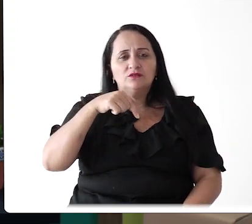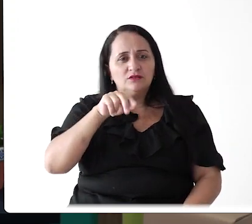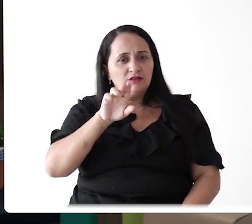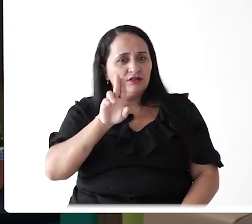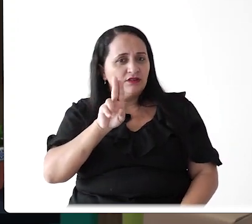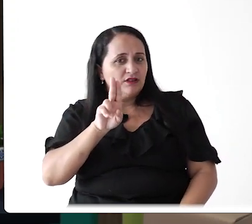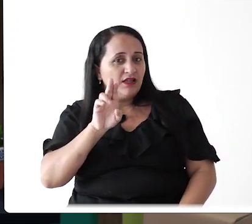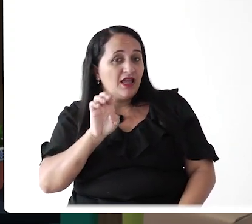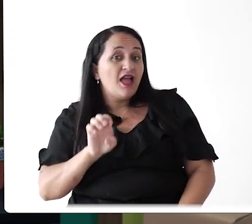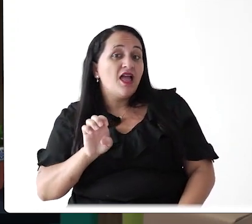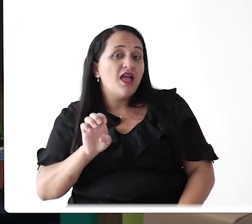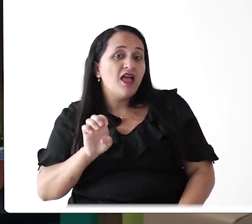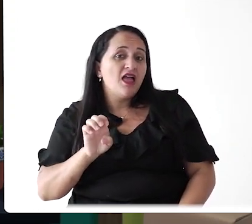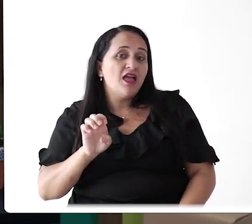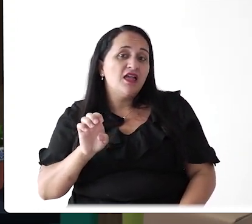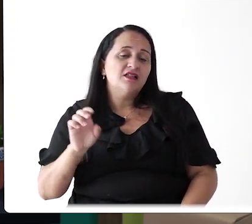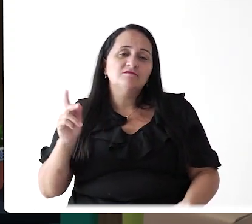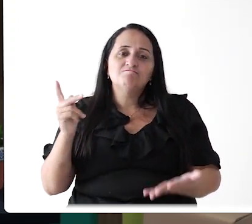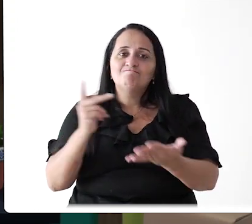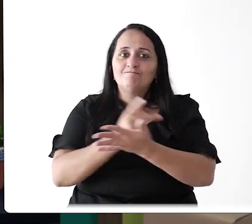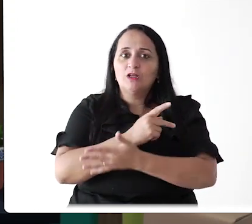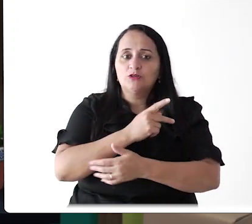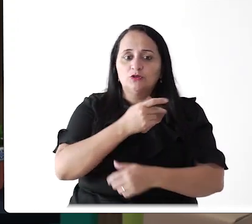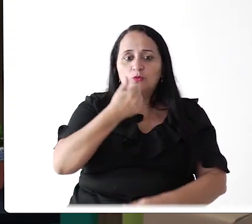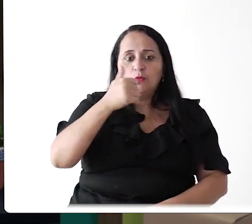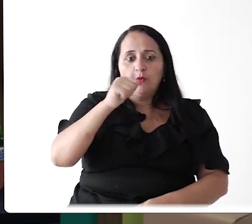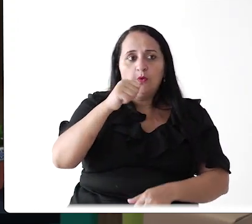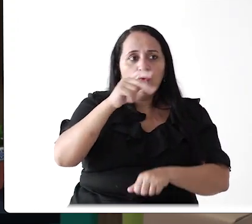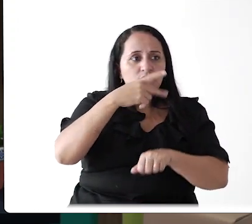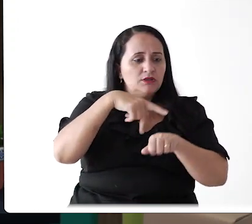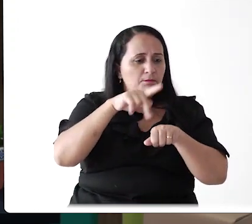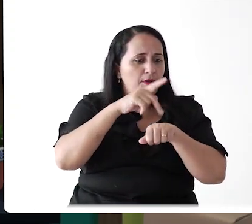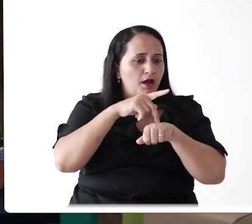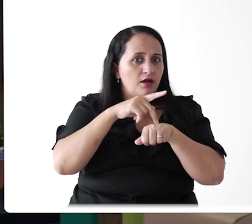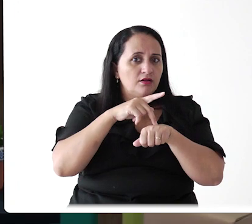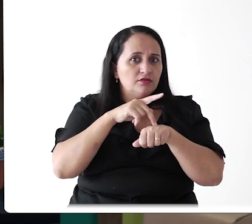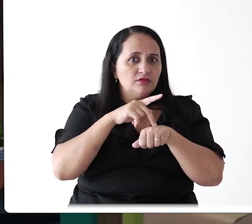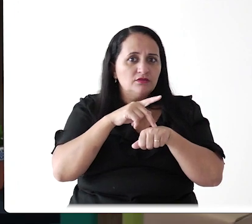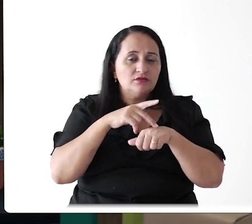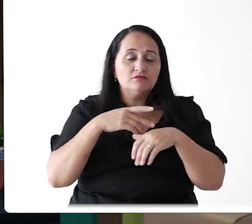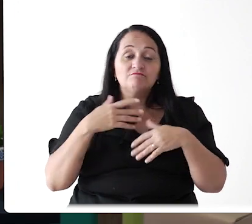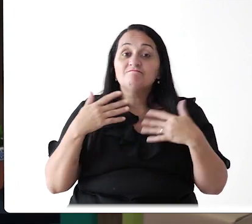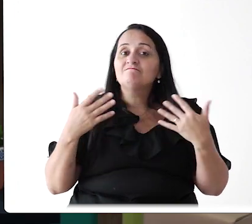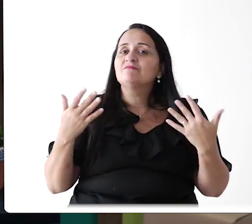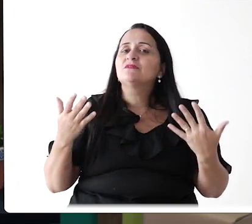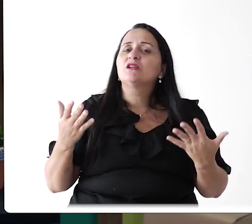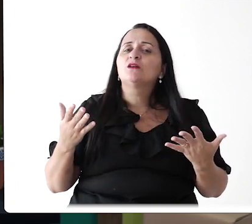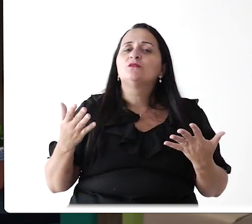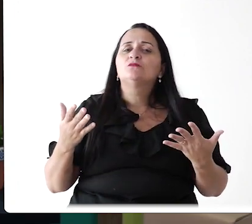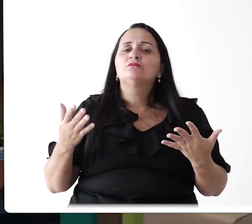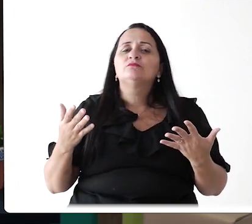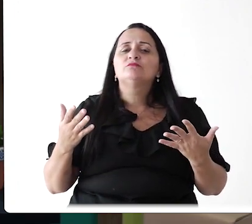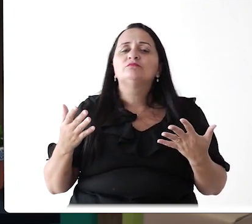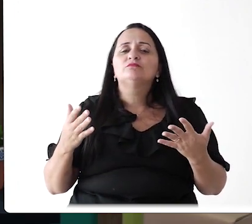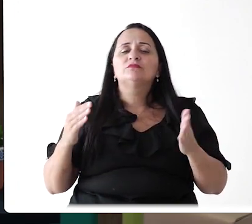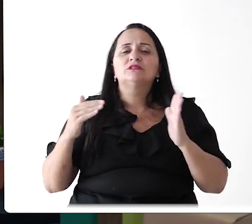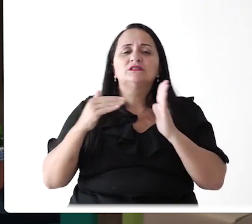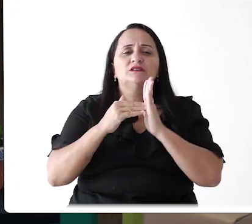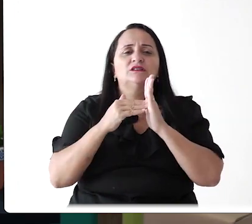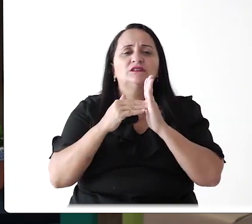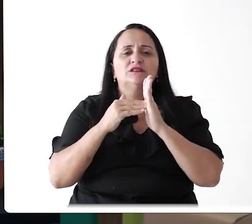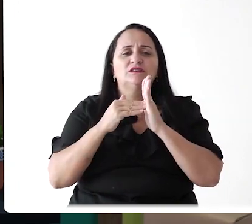que atingiu 11 países. Então, determinam até... Posso encerrar a frase